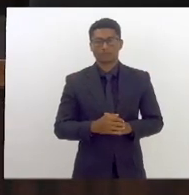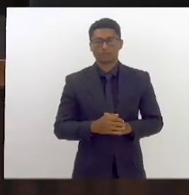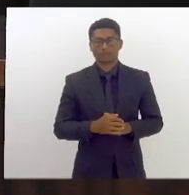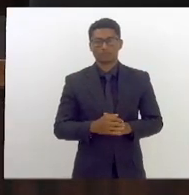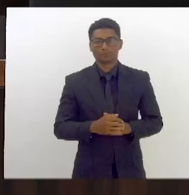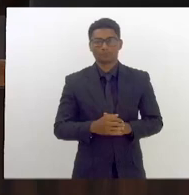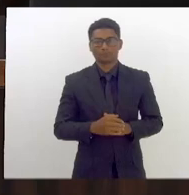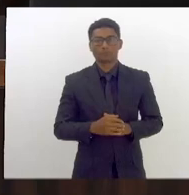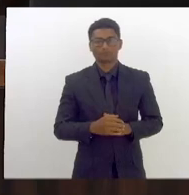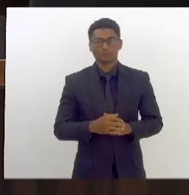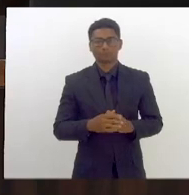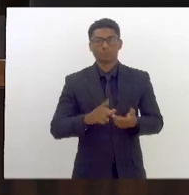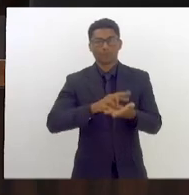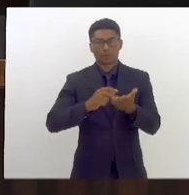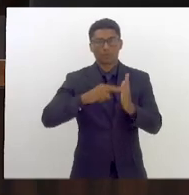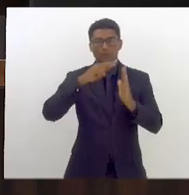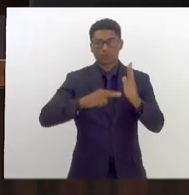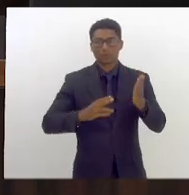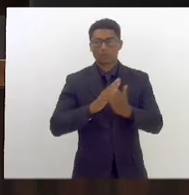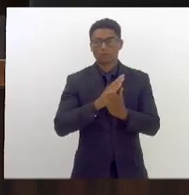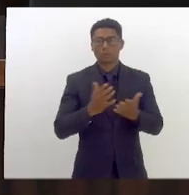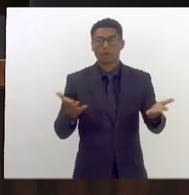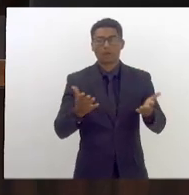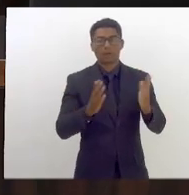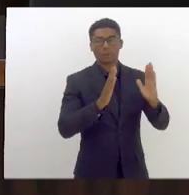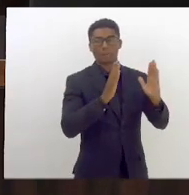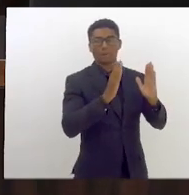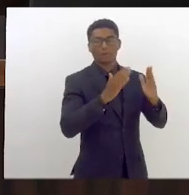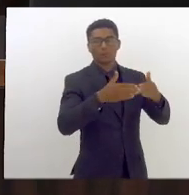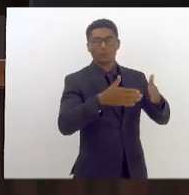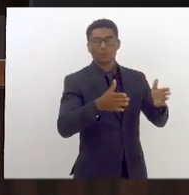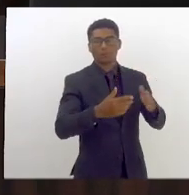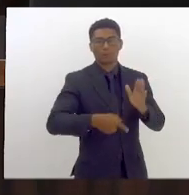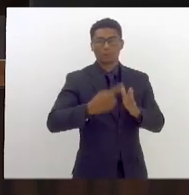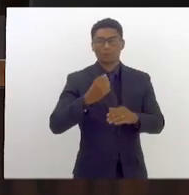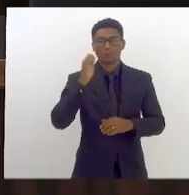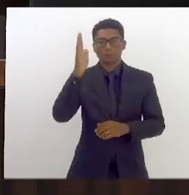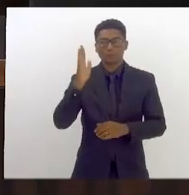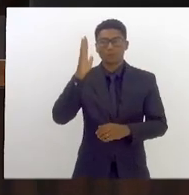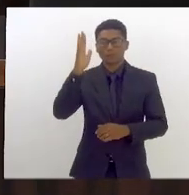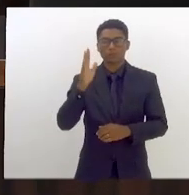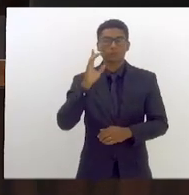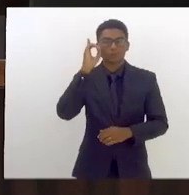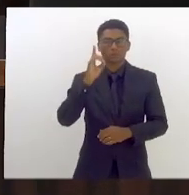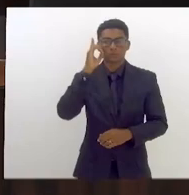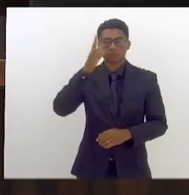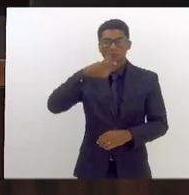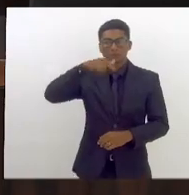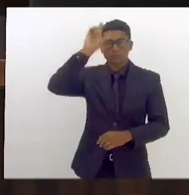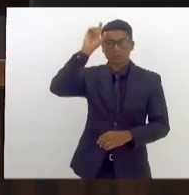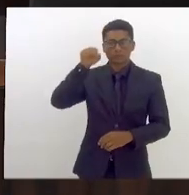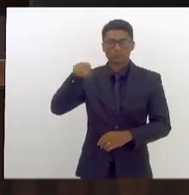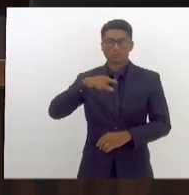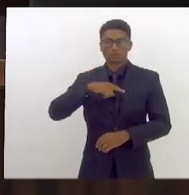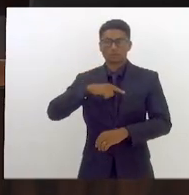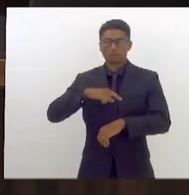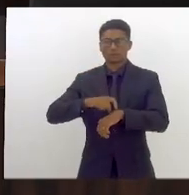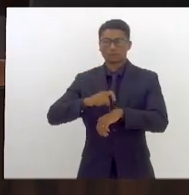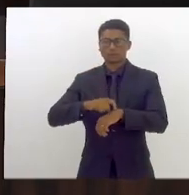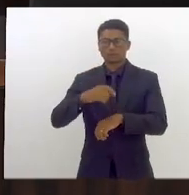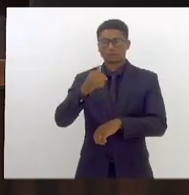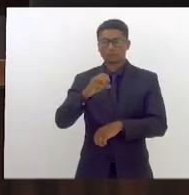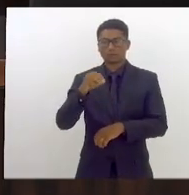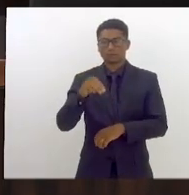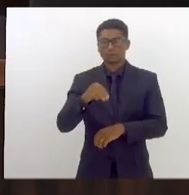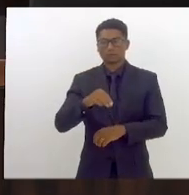Líder passa a ser o expediente Inicial primeiro nome dos Paulo vossa excelência dispõe de